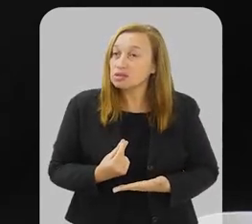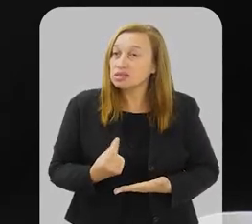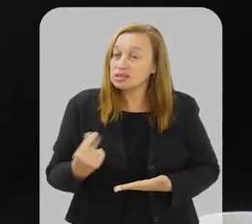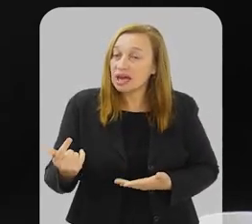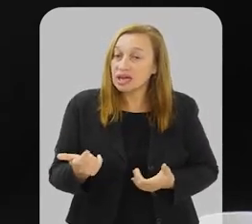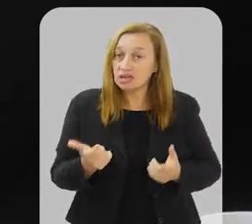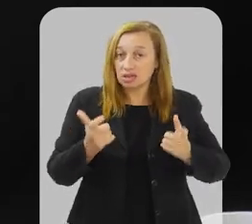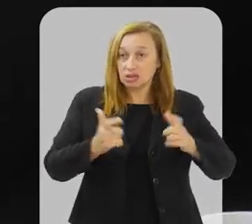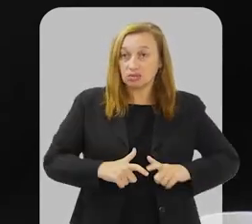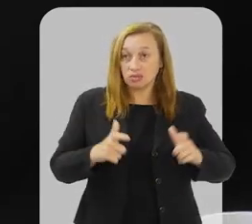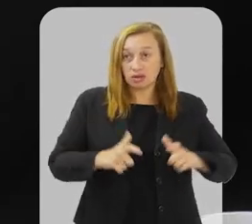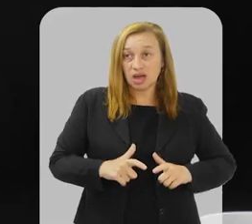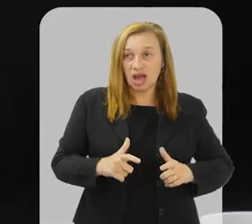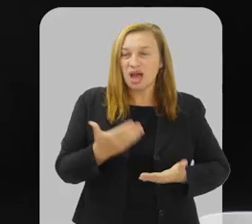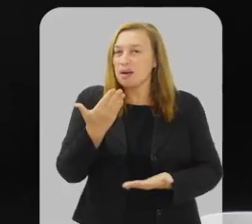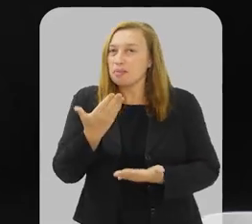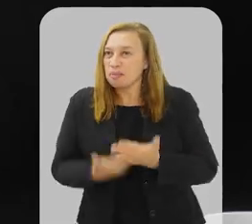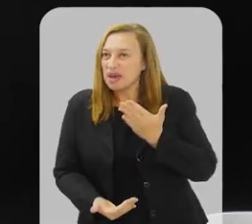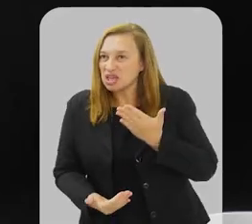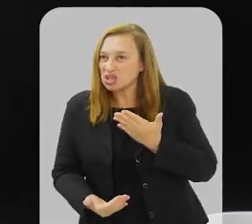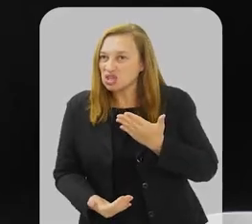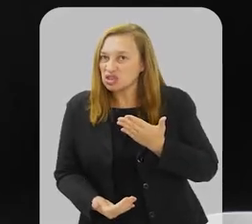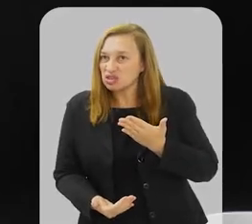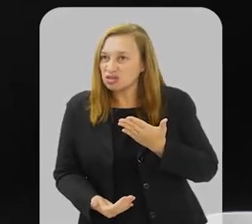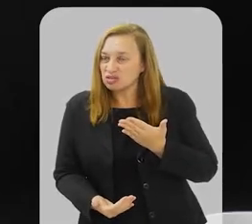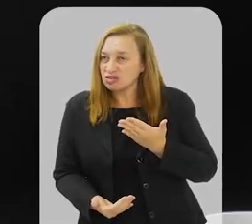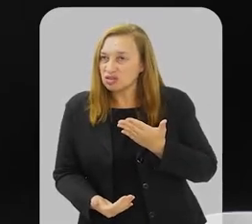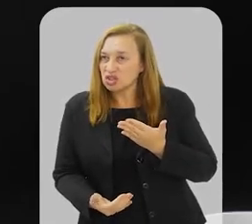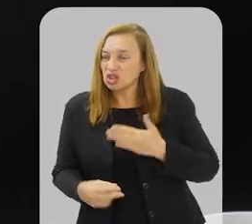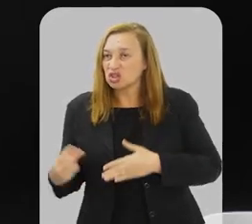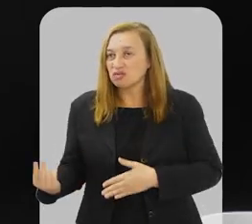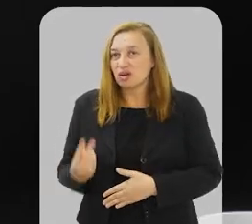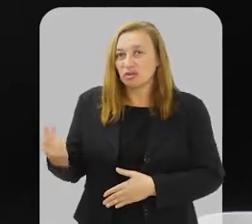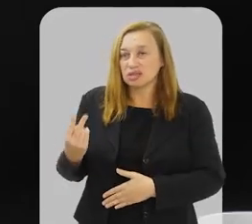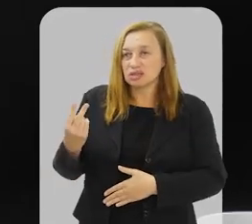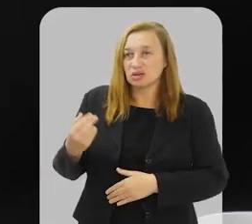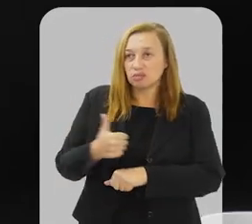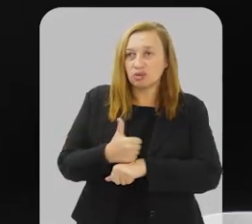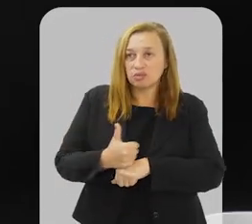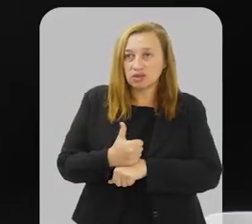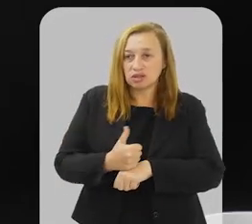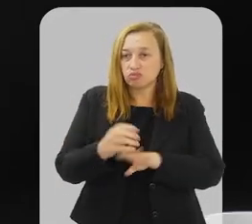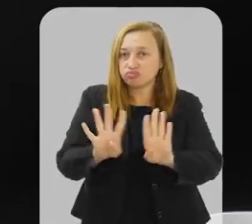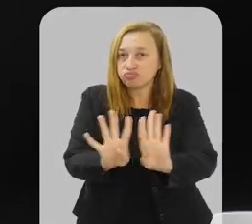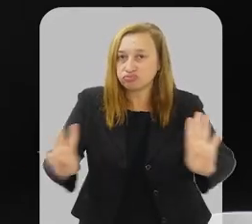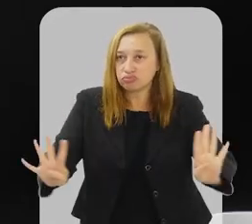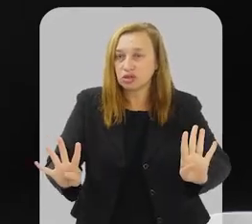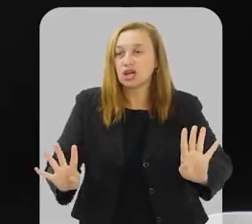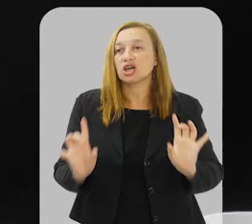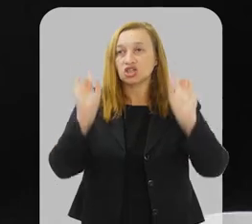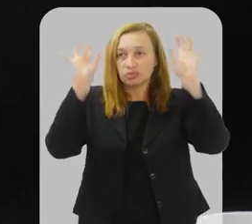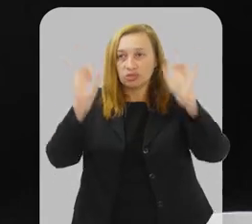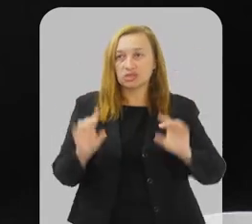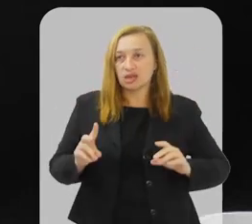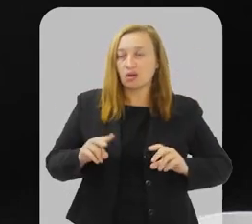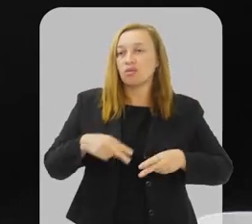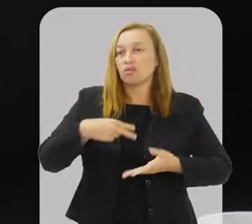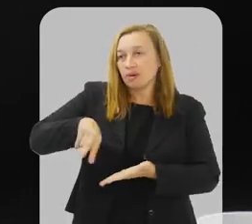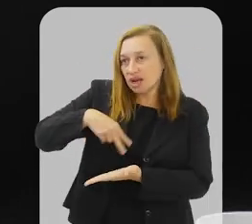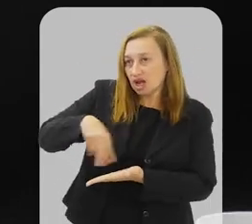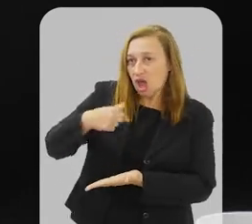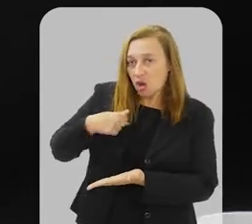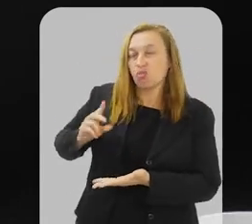sair eu me sinto assim sair deste lugar é ter perdido uma batalha de valorização do profissional de comissão de frente em especial dos